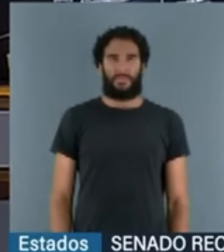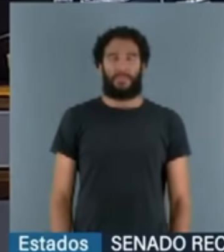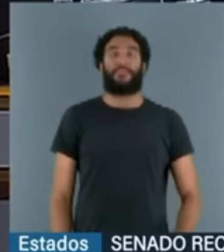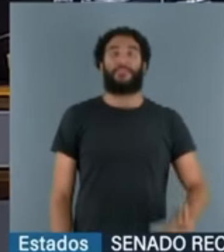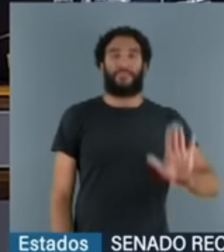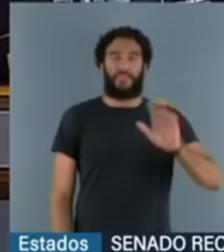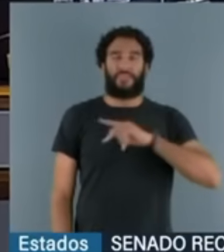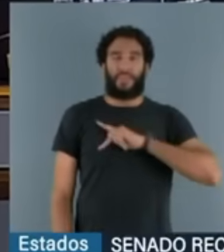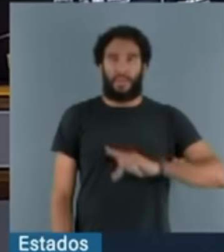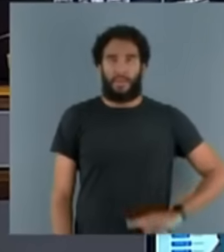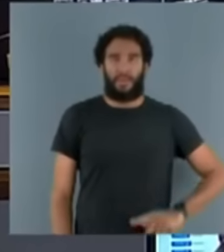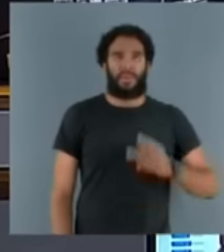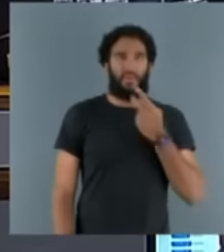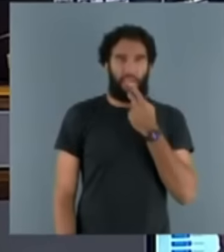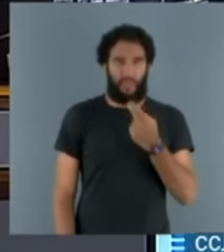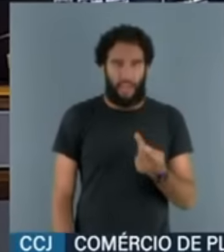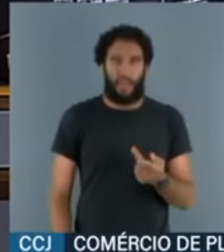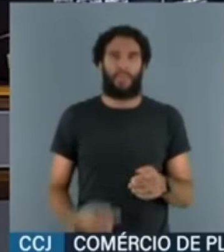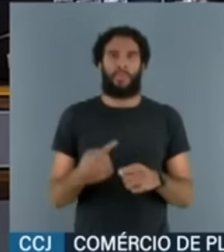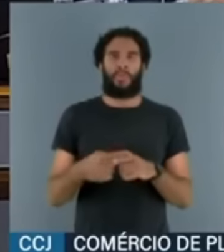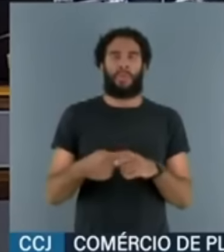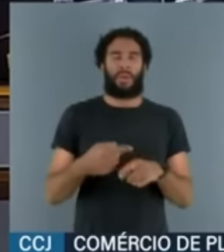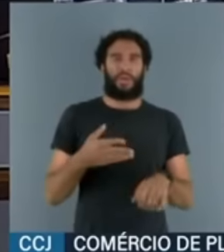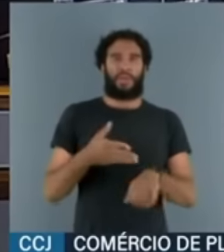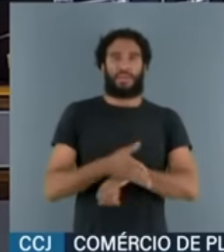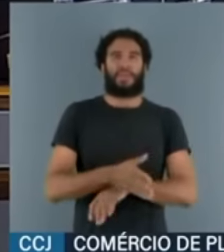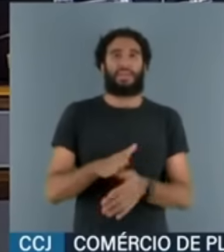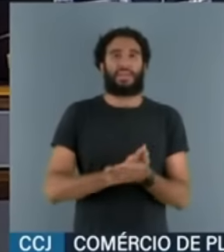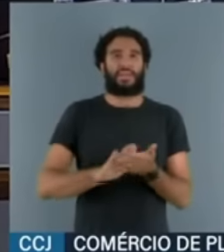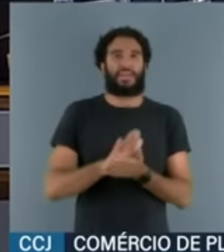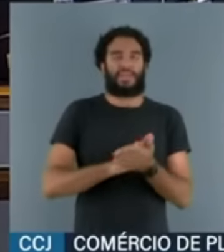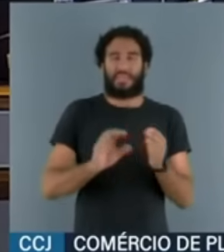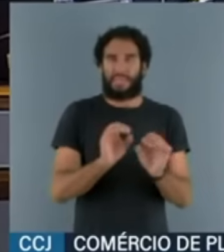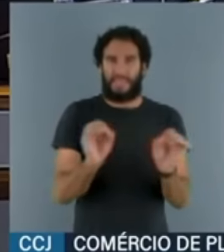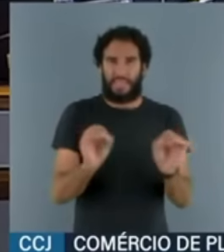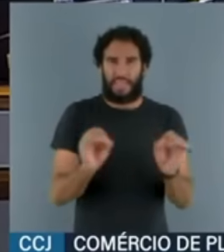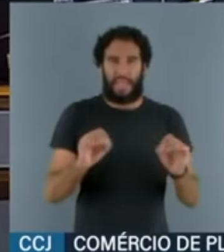Excelência, conforme mencionado aqui, por não ter acesso à íntegra dos autos,